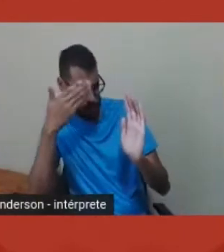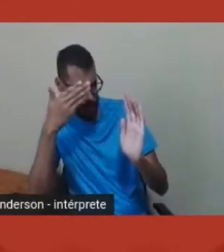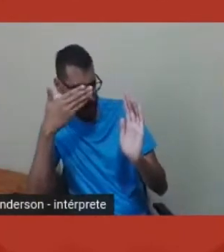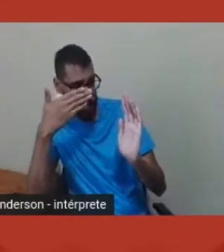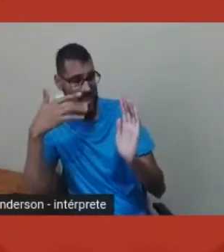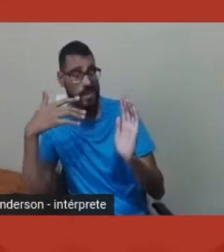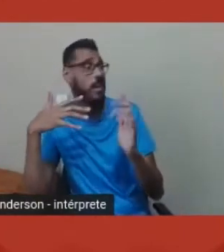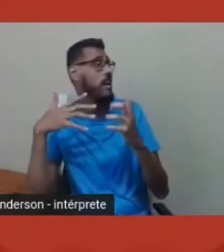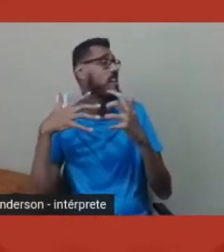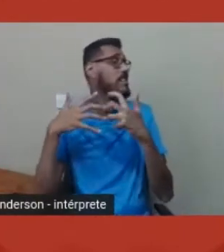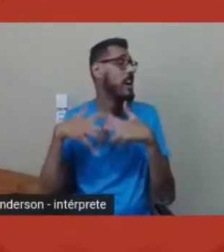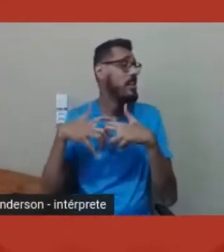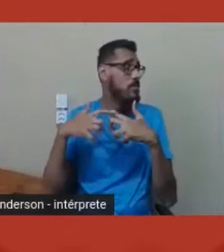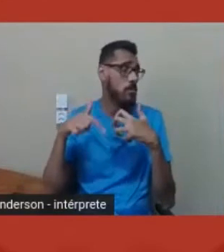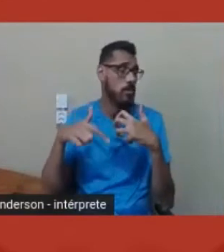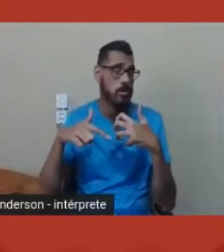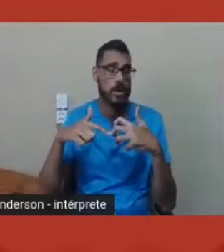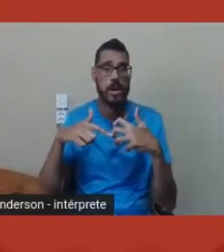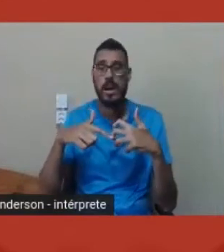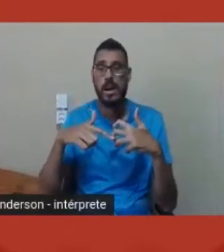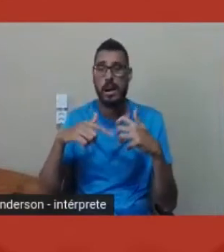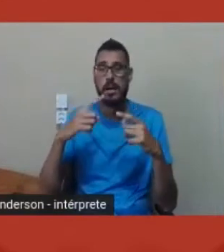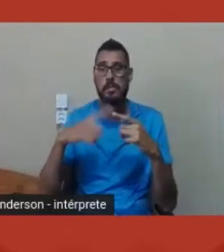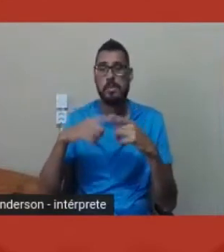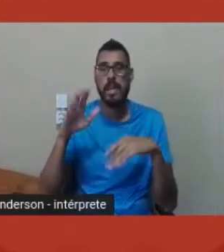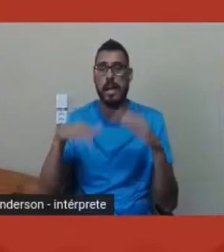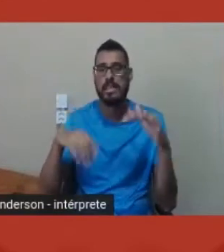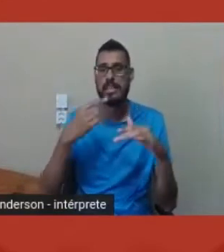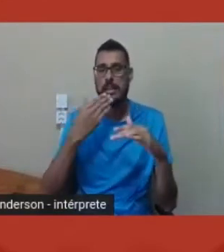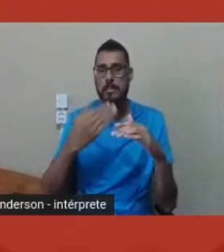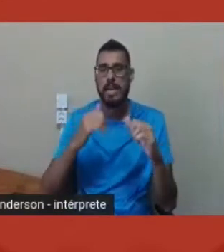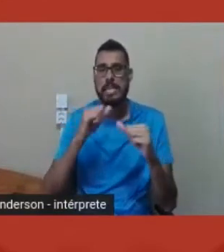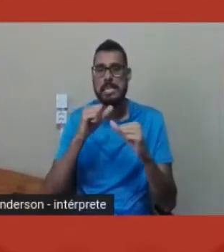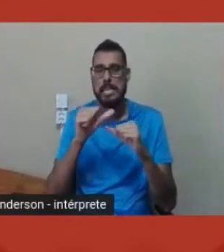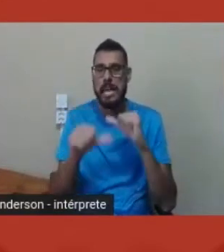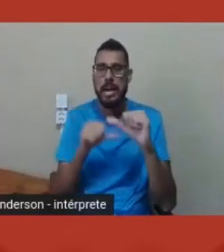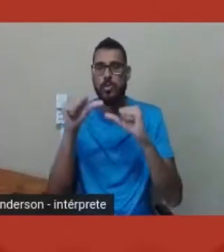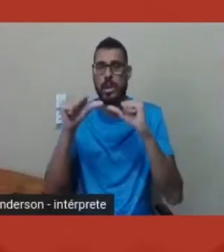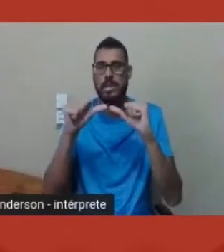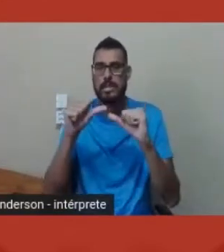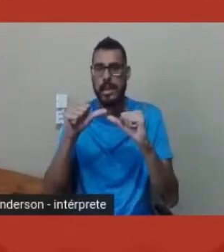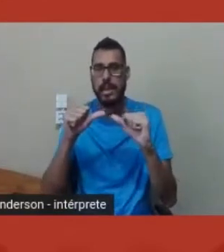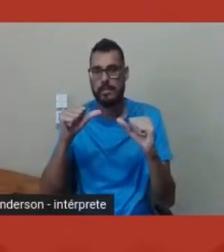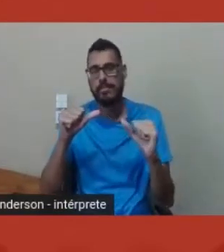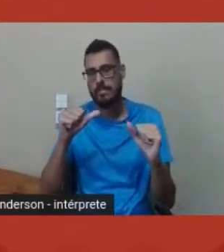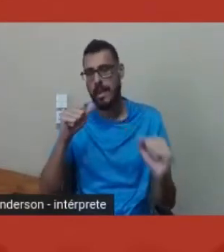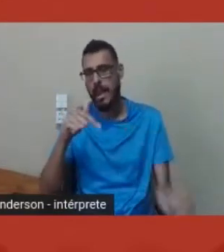atrasada. Ah, é que às vezes ele pede para atualizar, tá? Eu acho que é isso. Ah, tá.